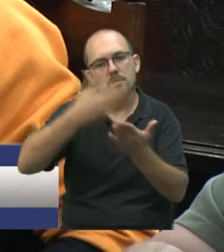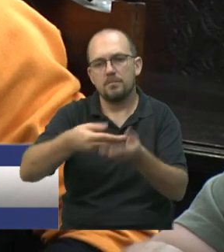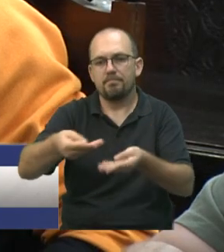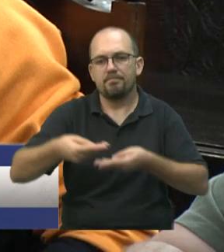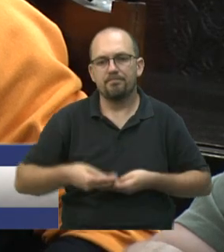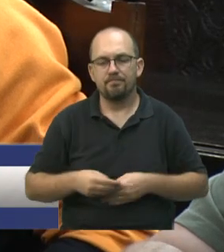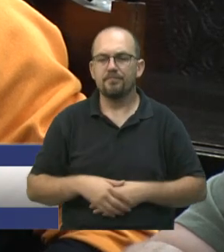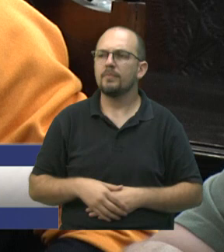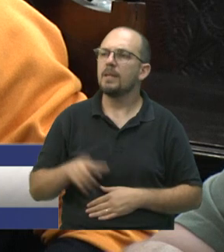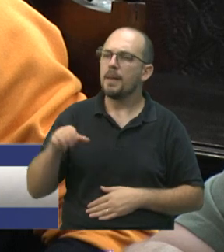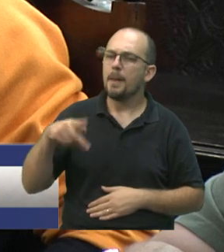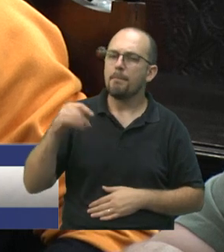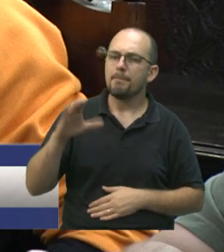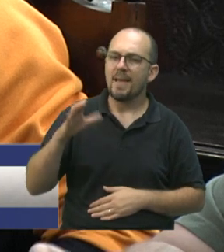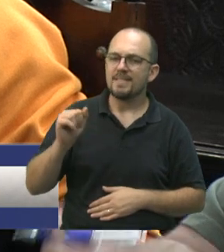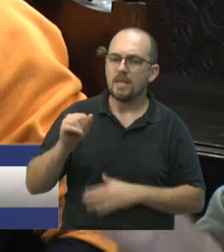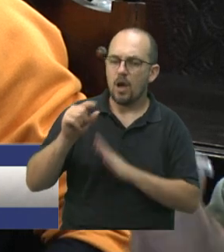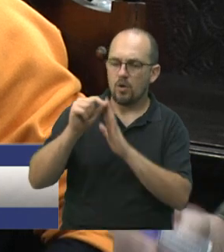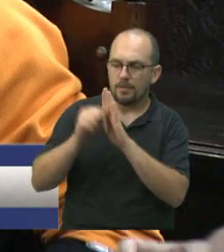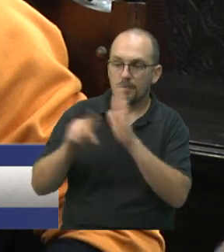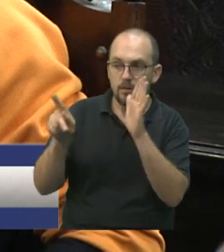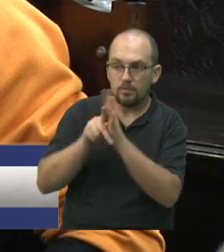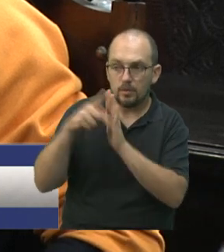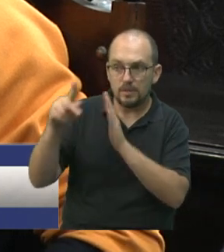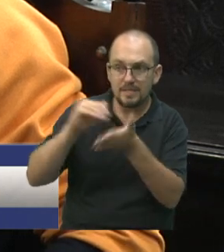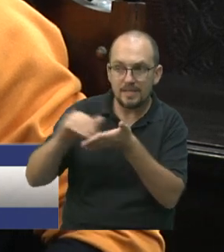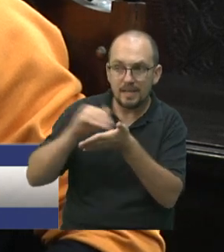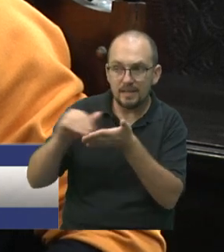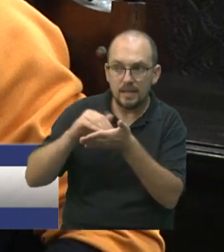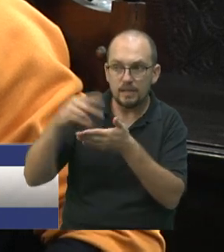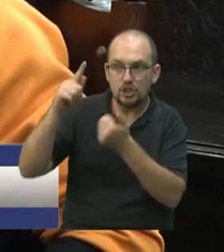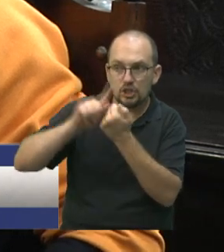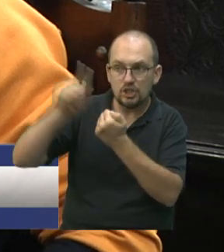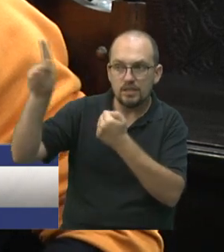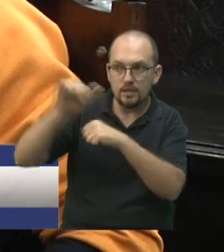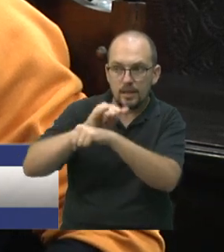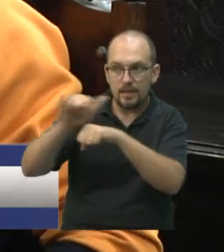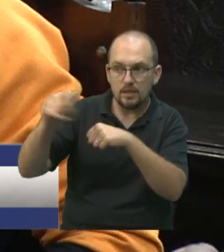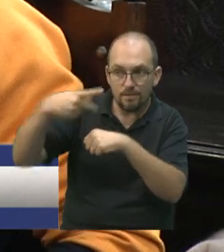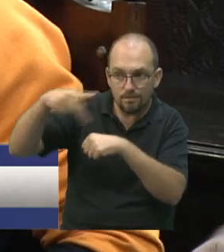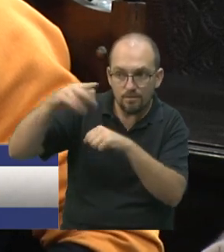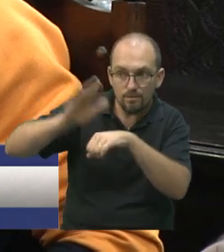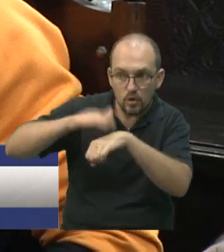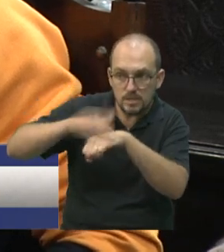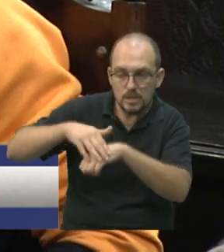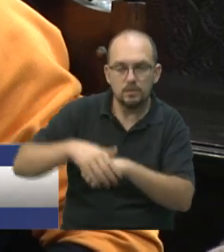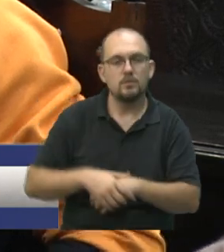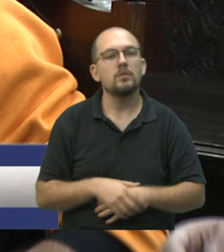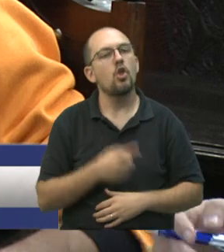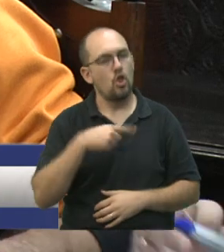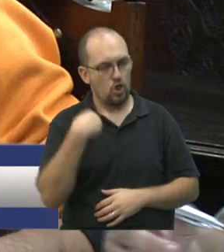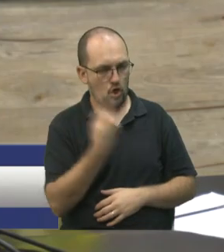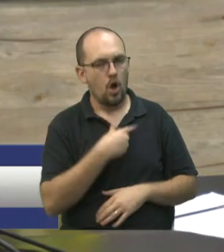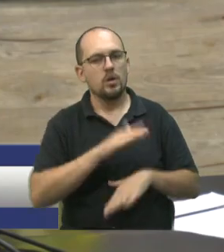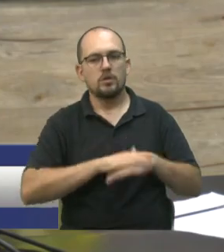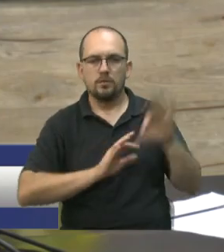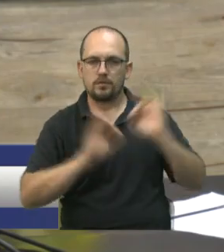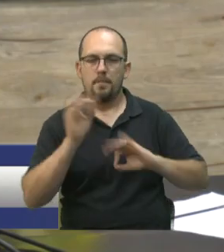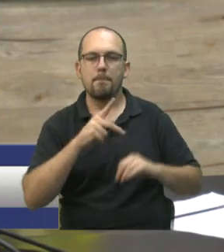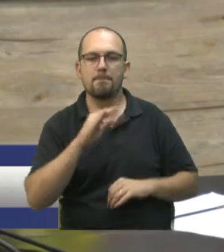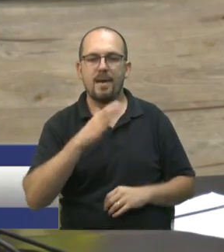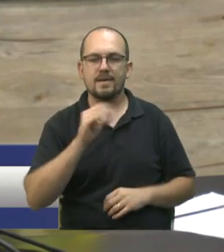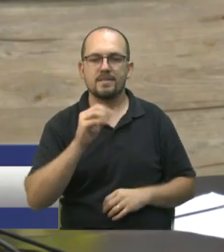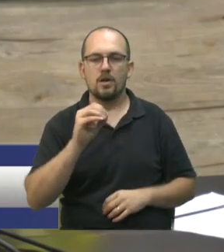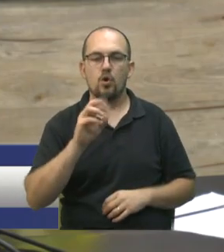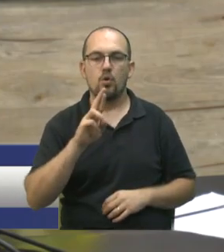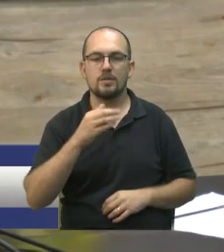foi elaborada pela Secretaria de Gestão Estratégica. A peça foi elaborada por nós. Os senhores mesmo, então. Segundo o